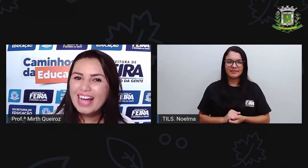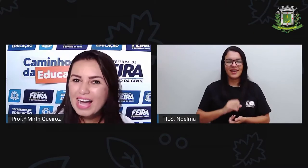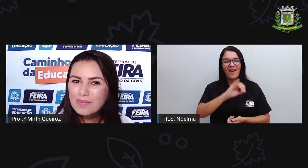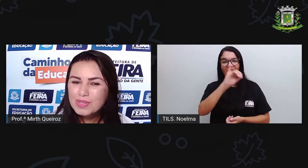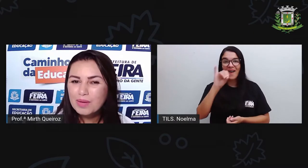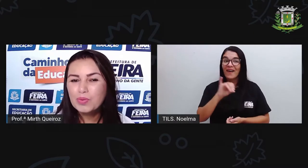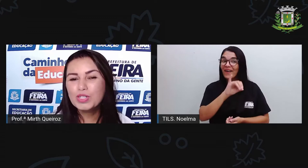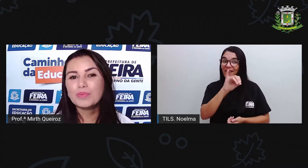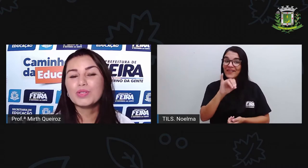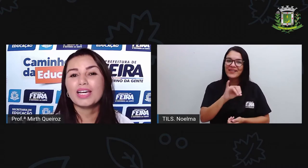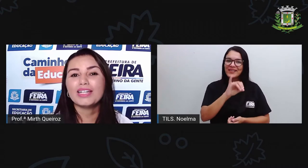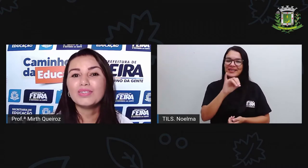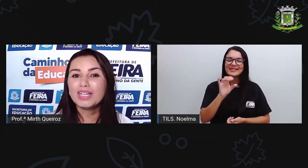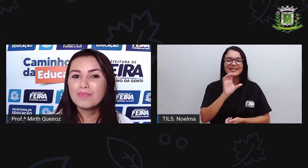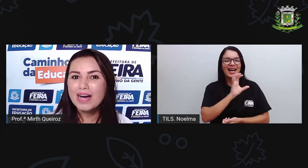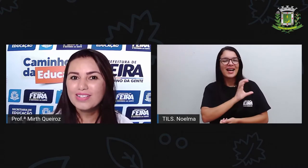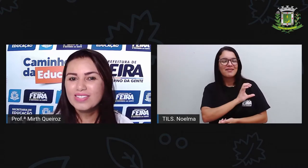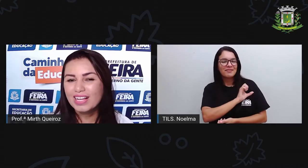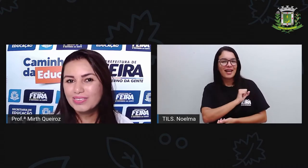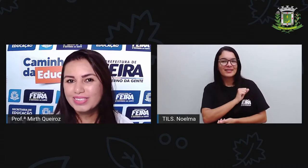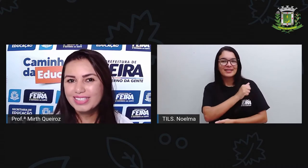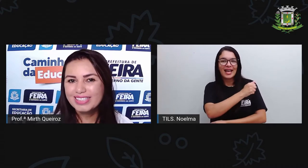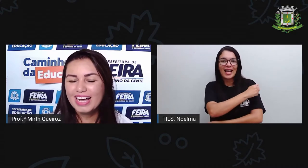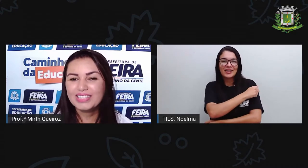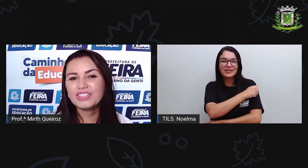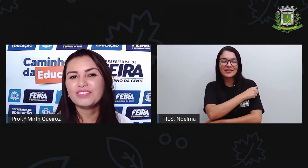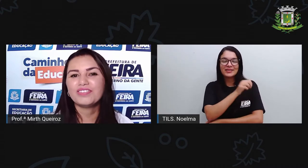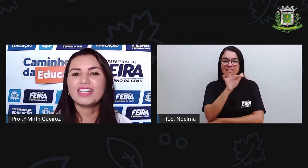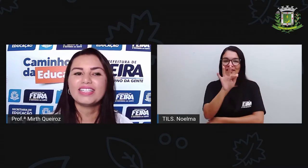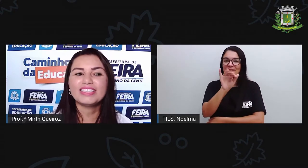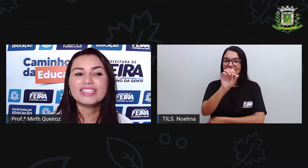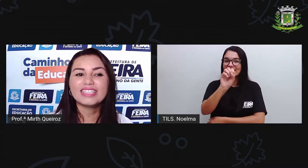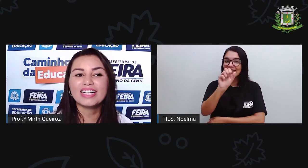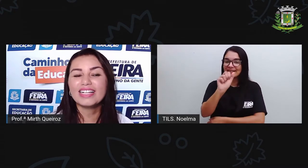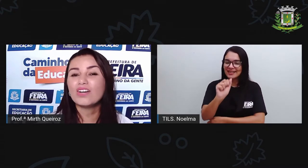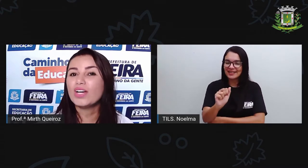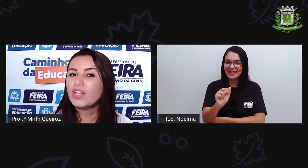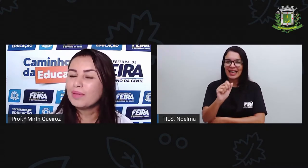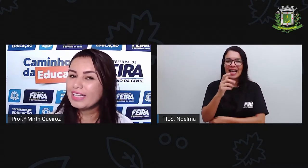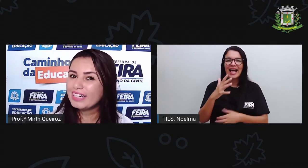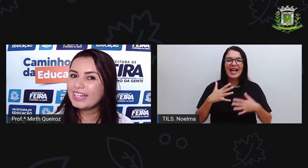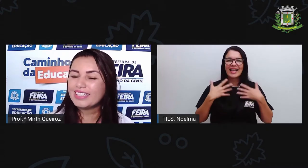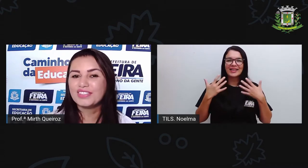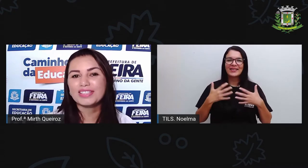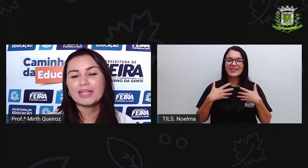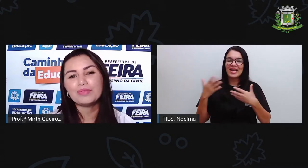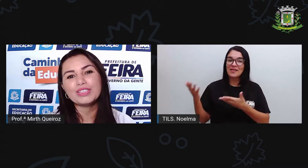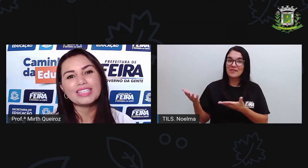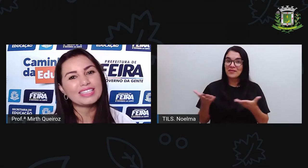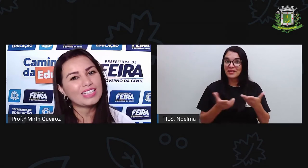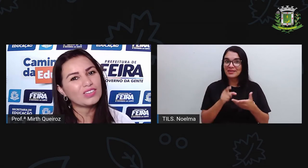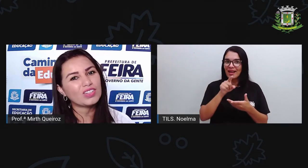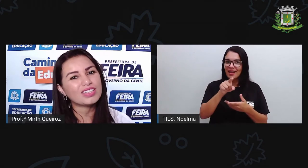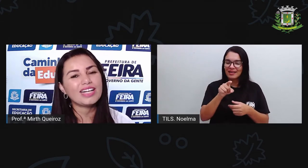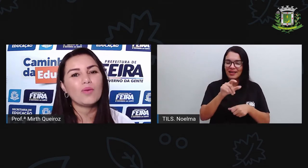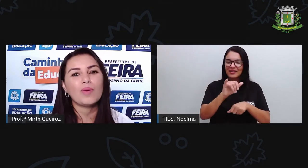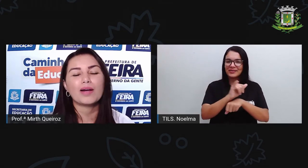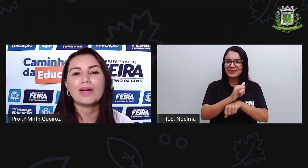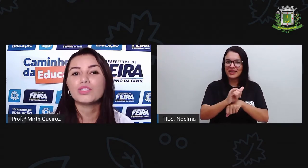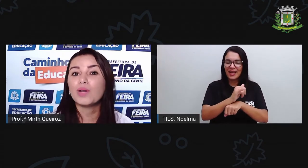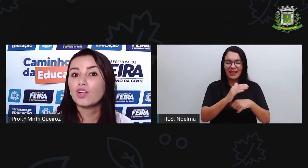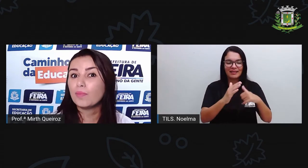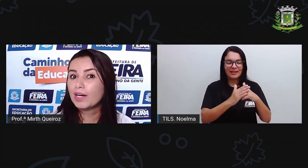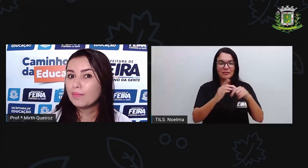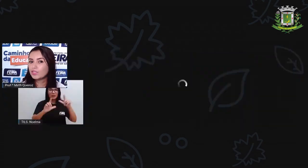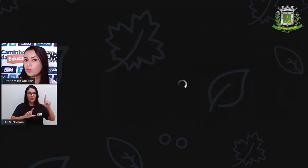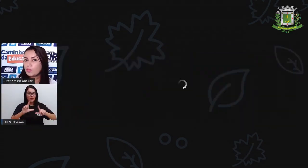Olá, amores, meus queridos e amados alunos da cidade de Feira de Santana. É com enorme alegria que a gente recebe vocês aqui no nosso canal para